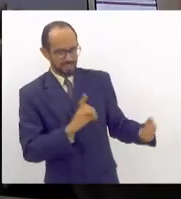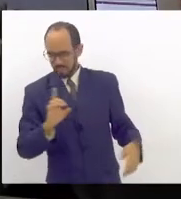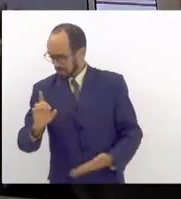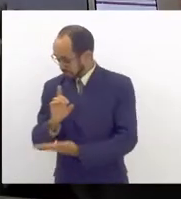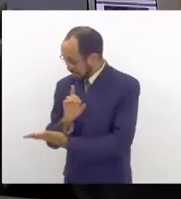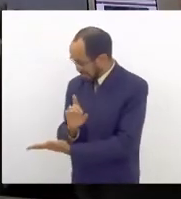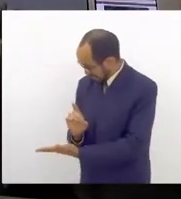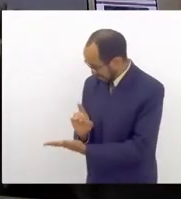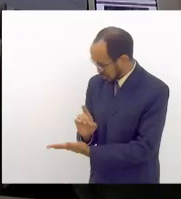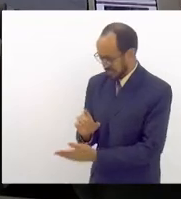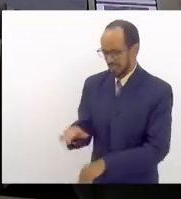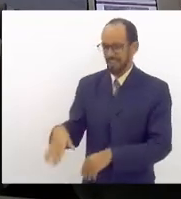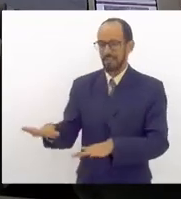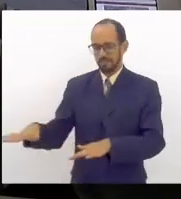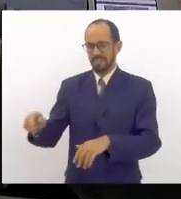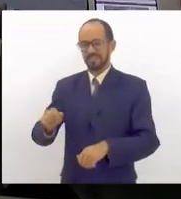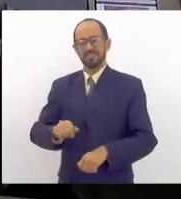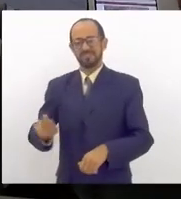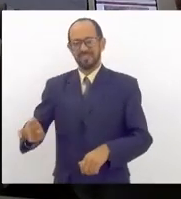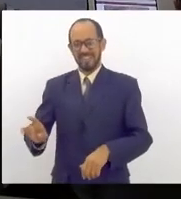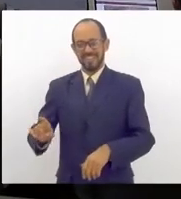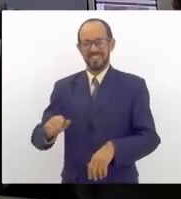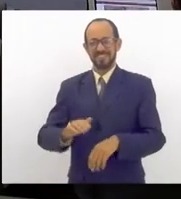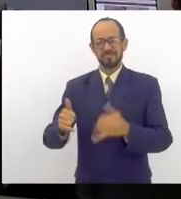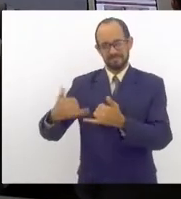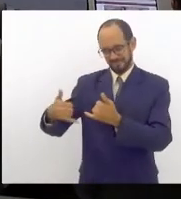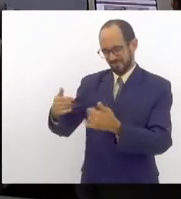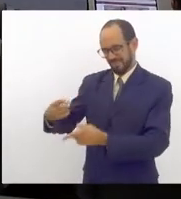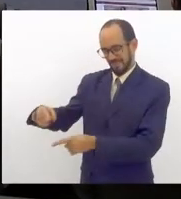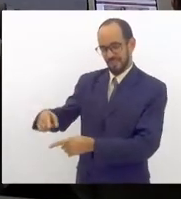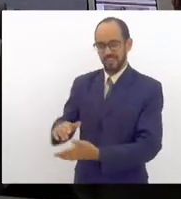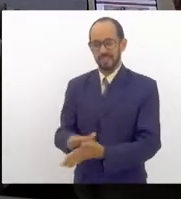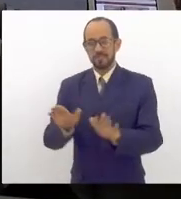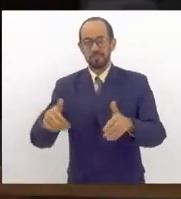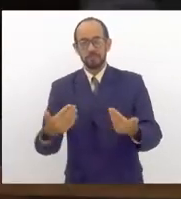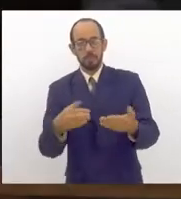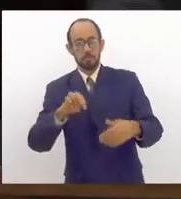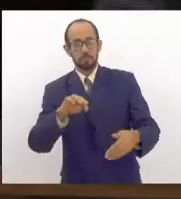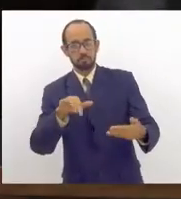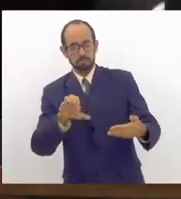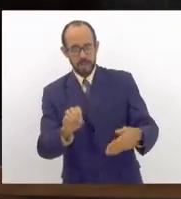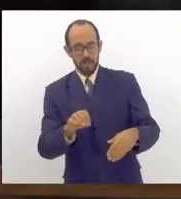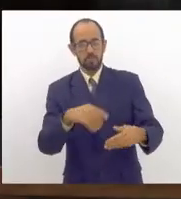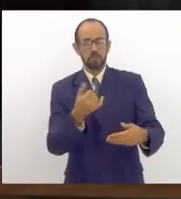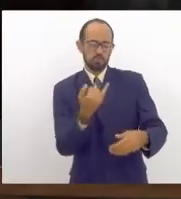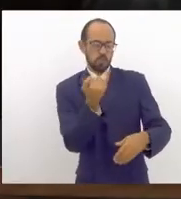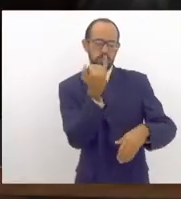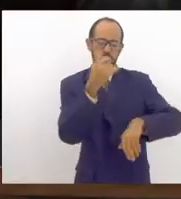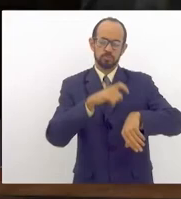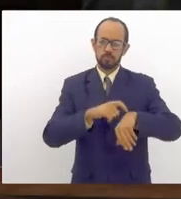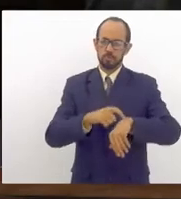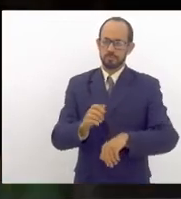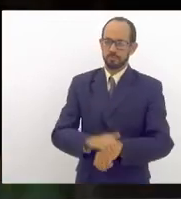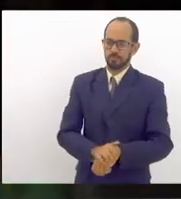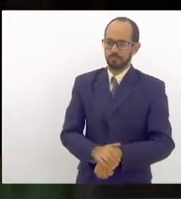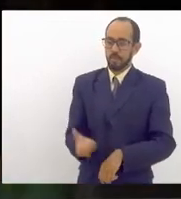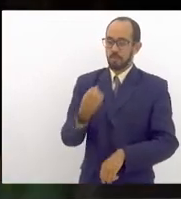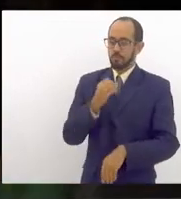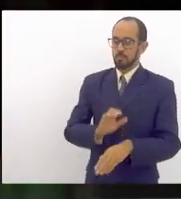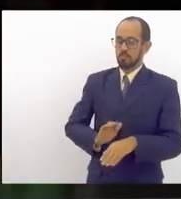Mário por favor muito obrigada pela sua presença importante nesse momento Boa noite